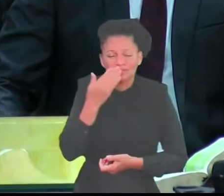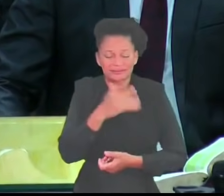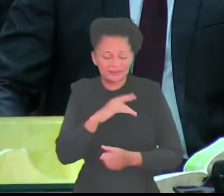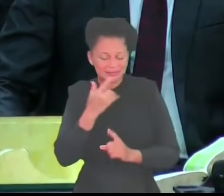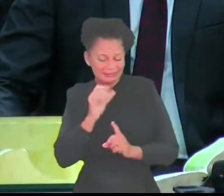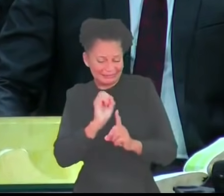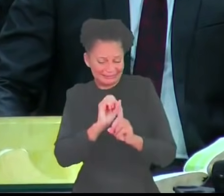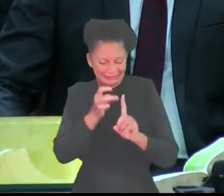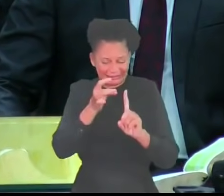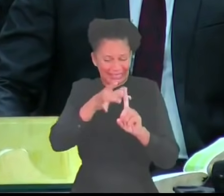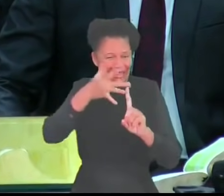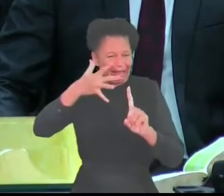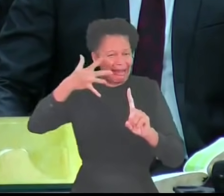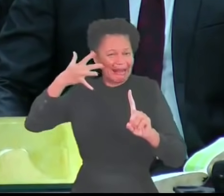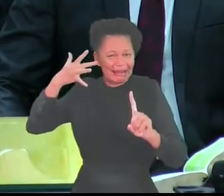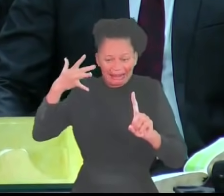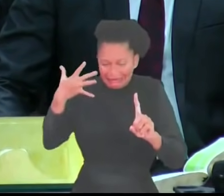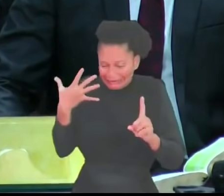pura.